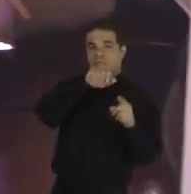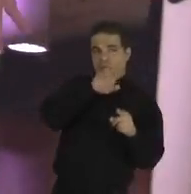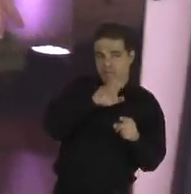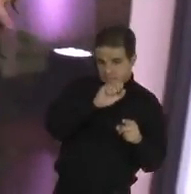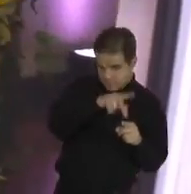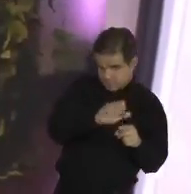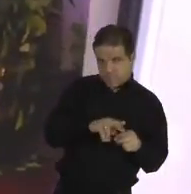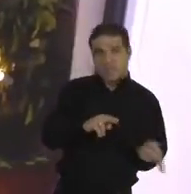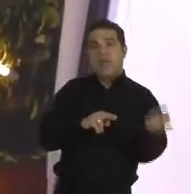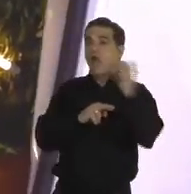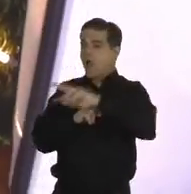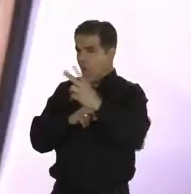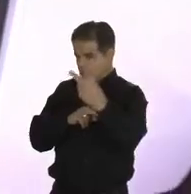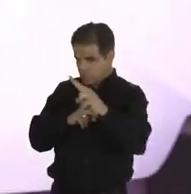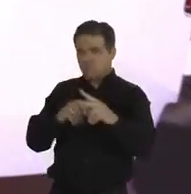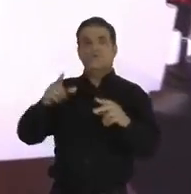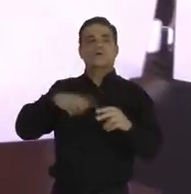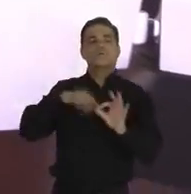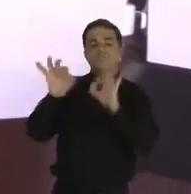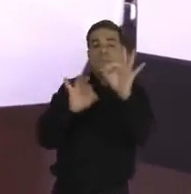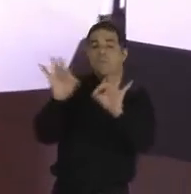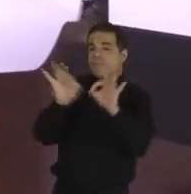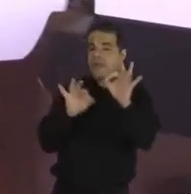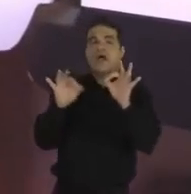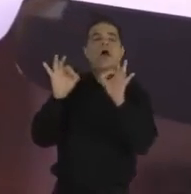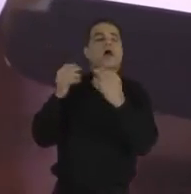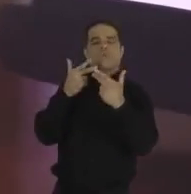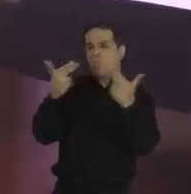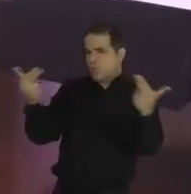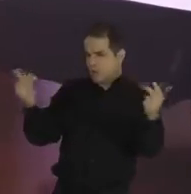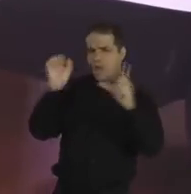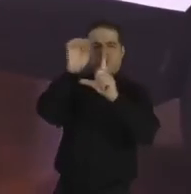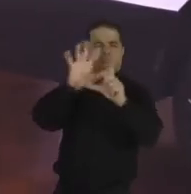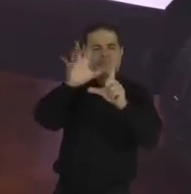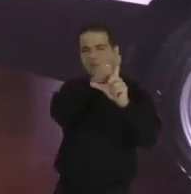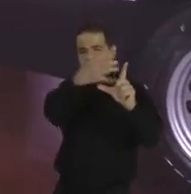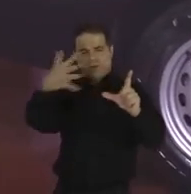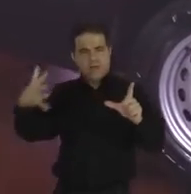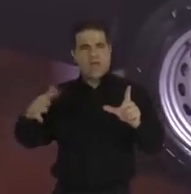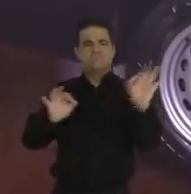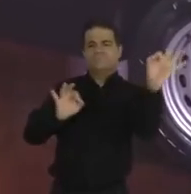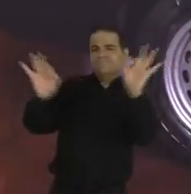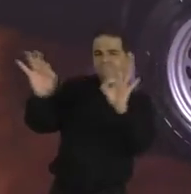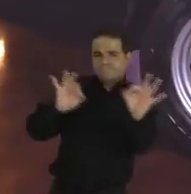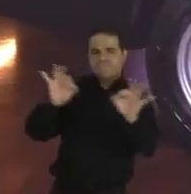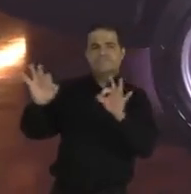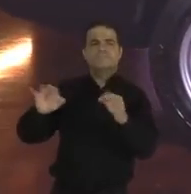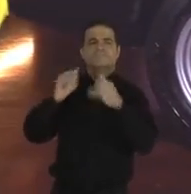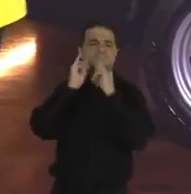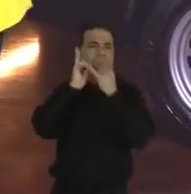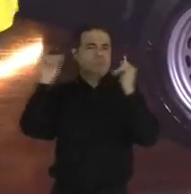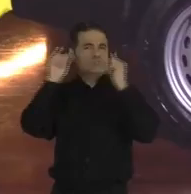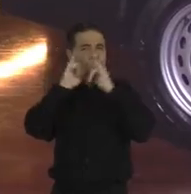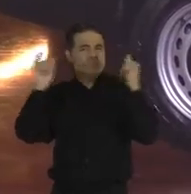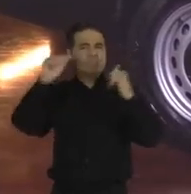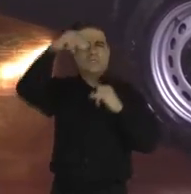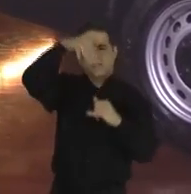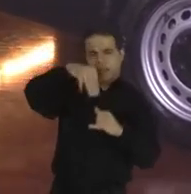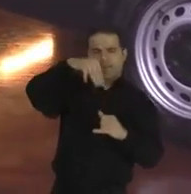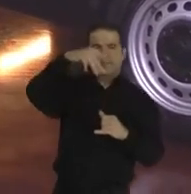Expert como a Edition fique são construídos na mesma plataforma modular multi energia